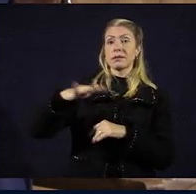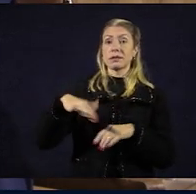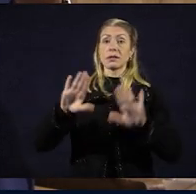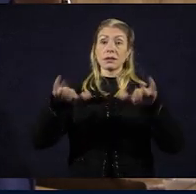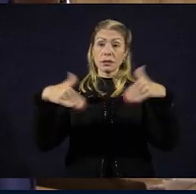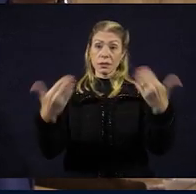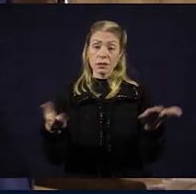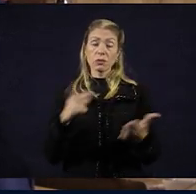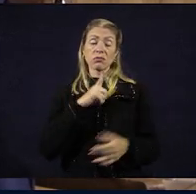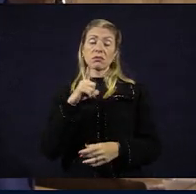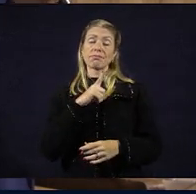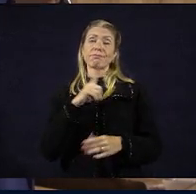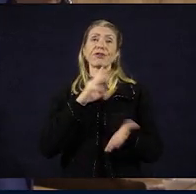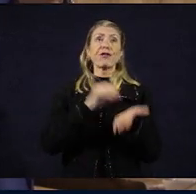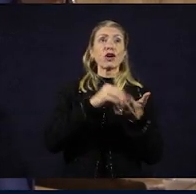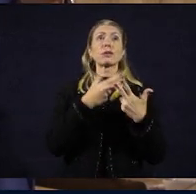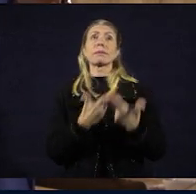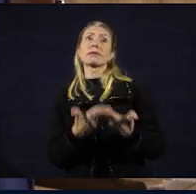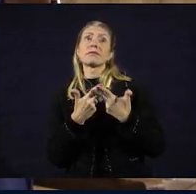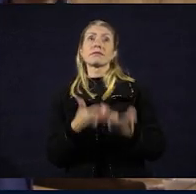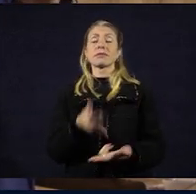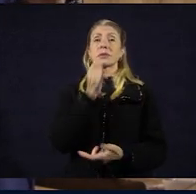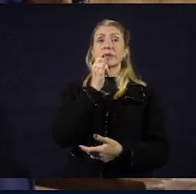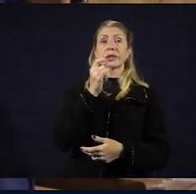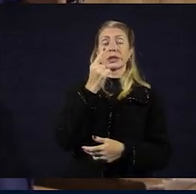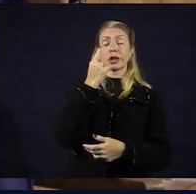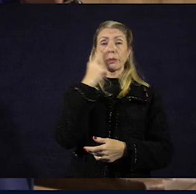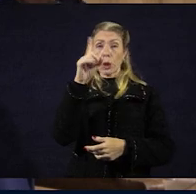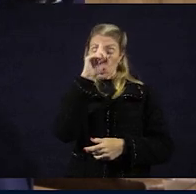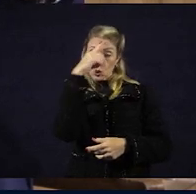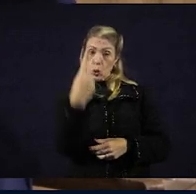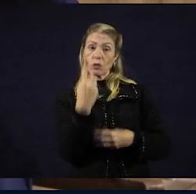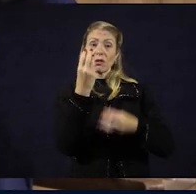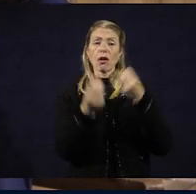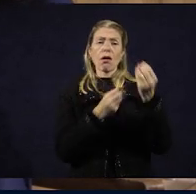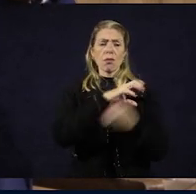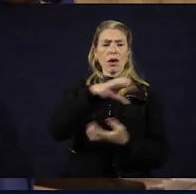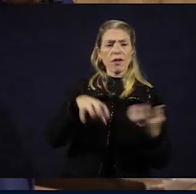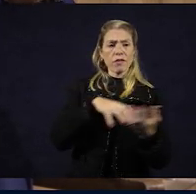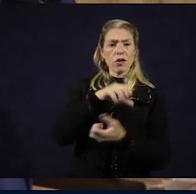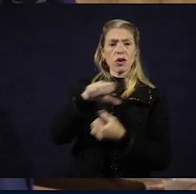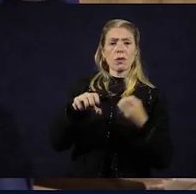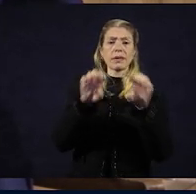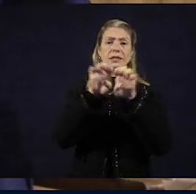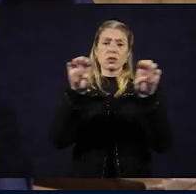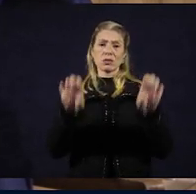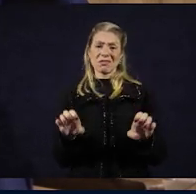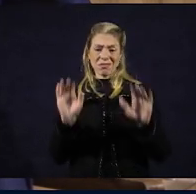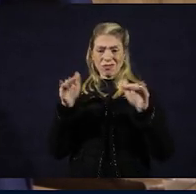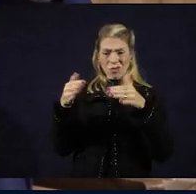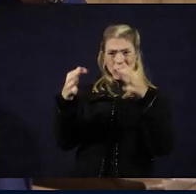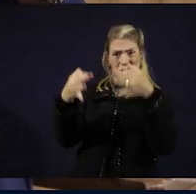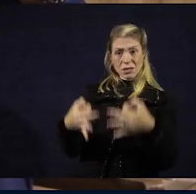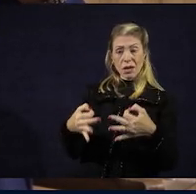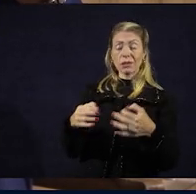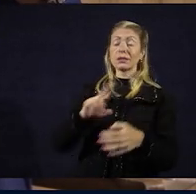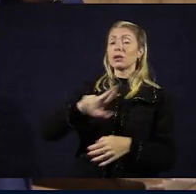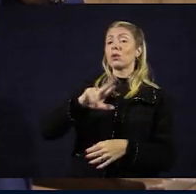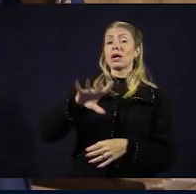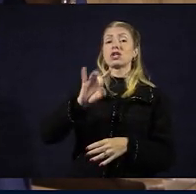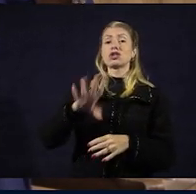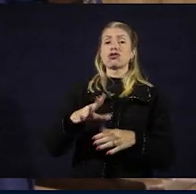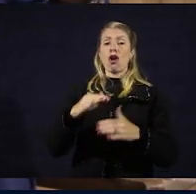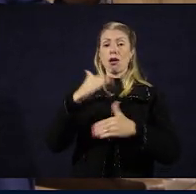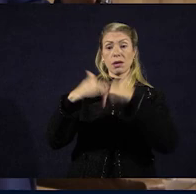tem uma certa impaciência pois uma dúvida a reformas estruturais na direção certa não necessariamente gera um crescimento